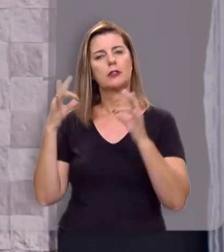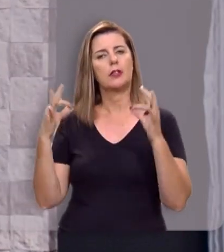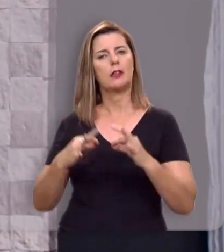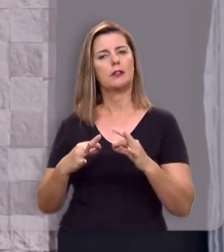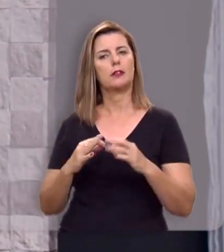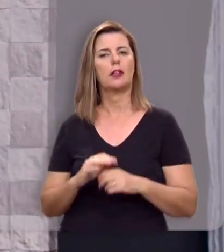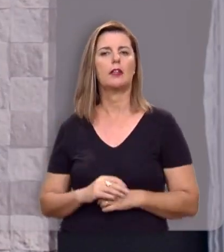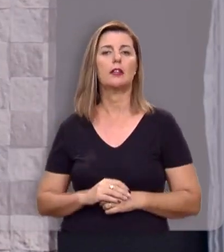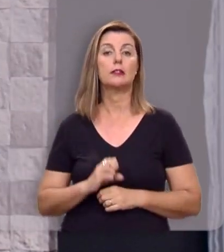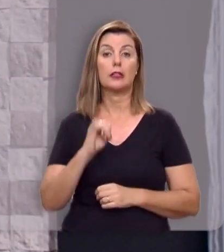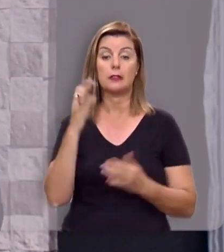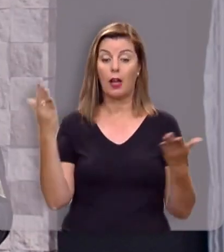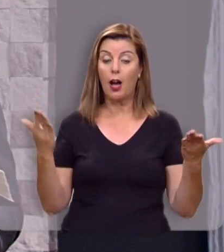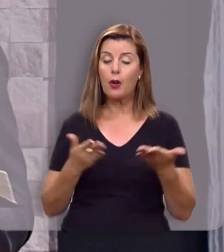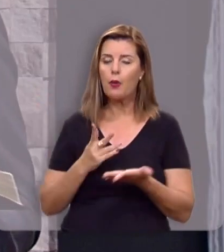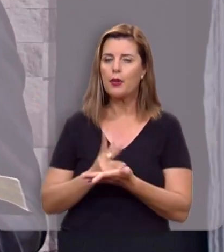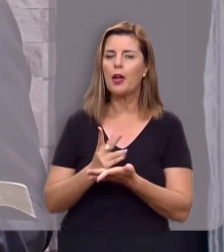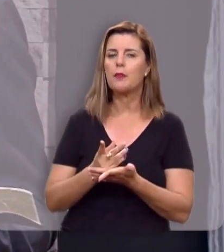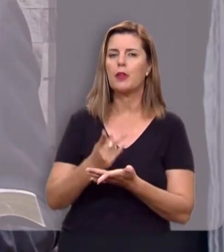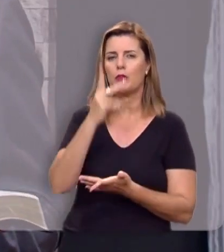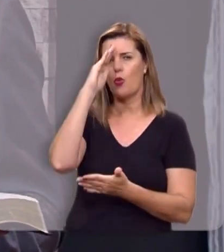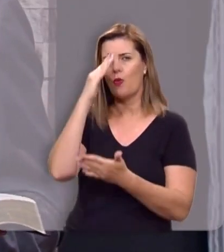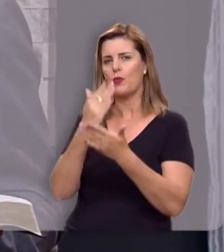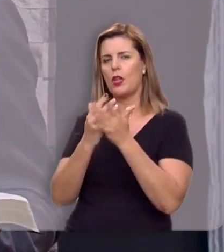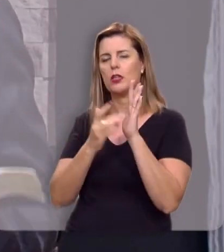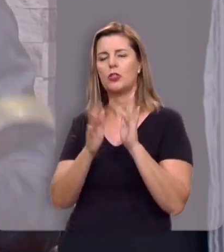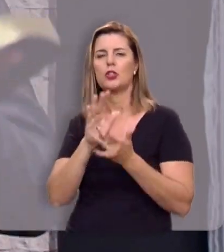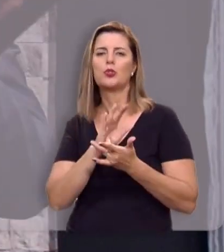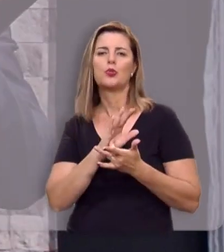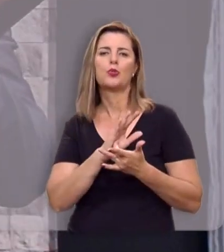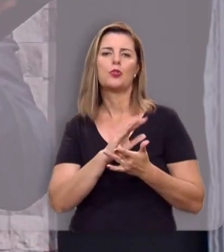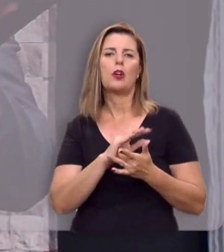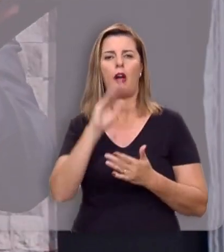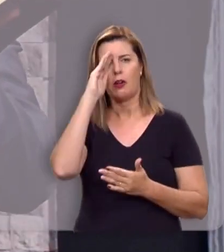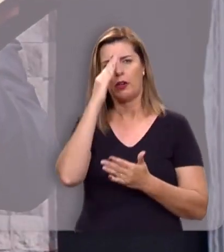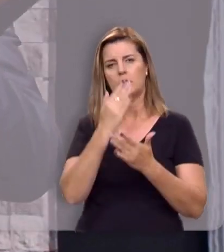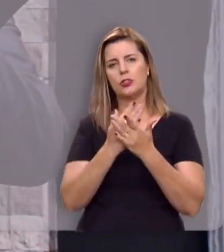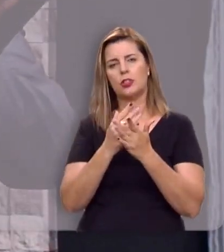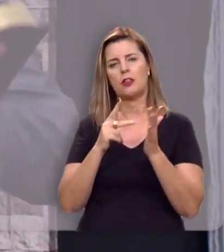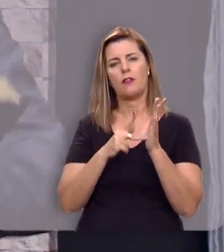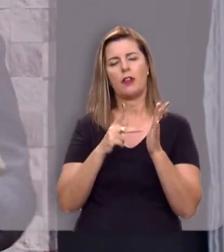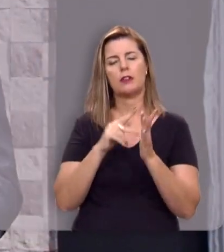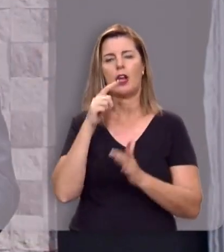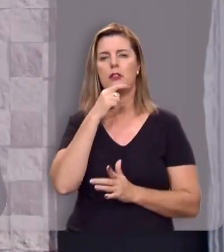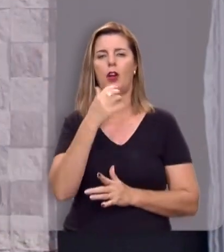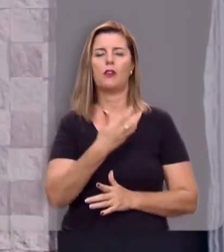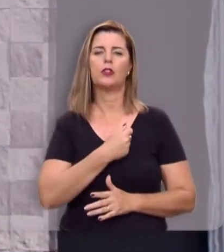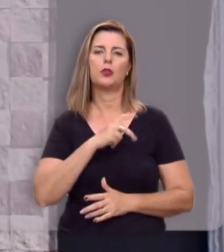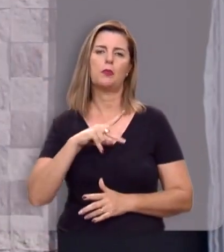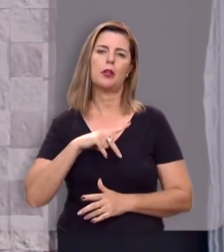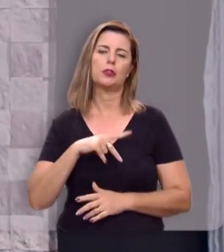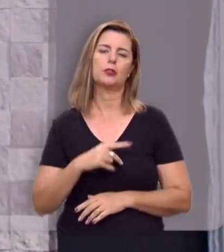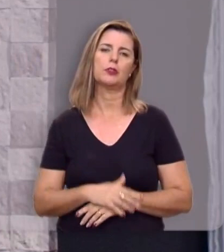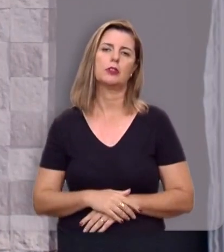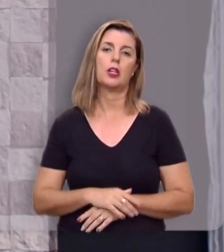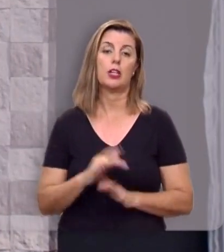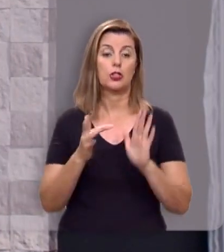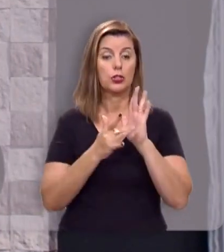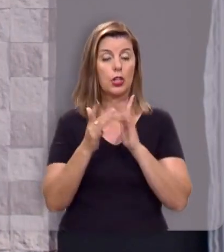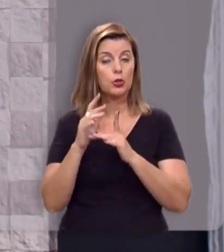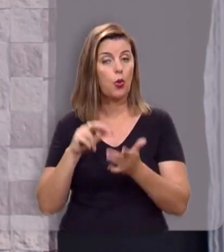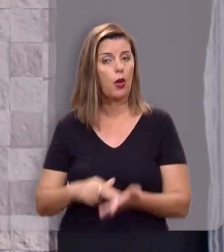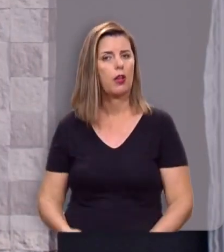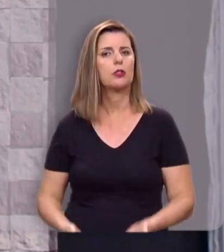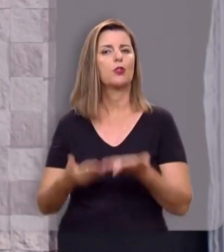certeza, se agora mesmo você pôr sua confiança em Jesus e crer nele como seu Salvador pessoal. Ele é